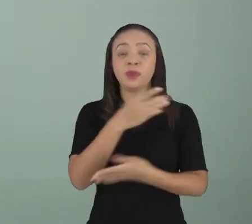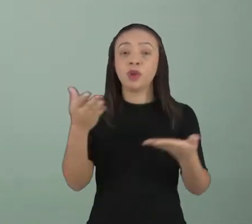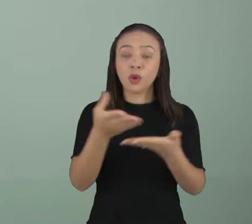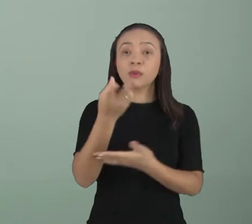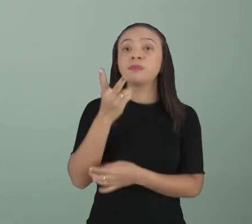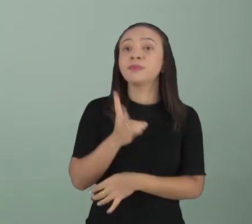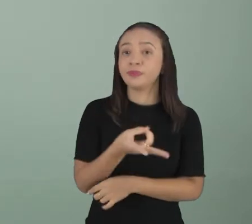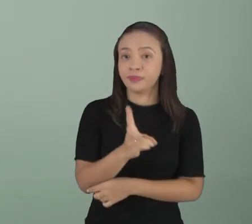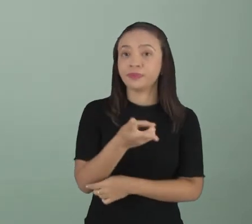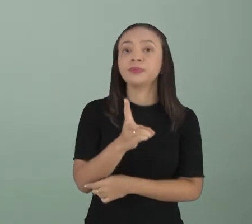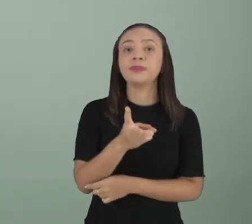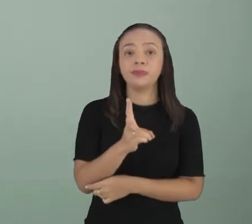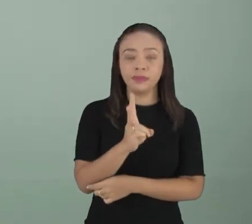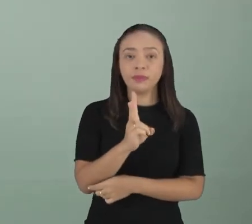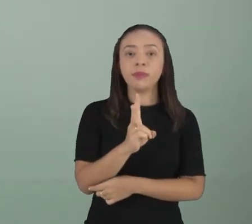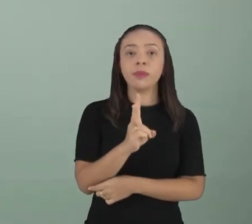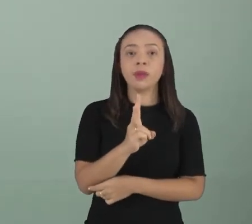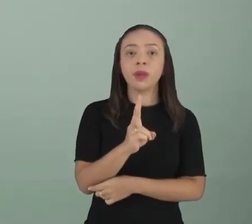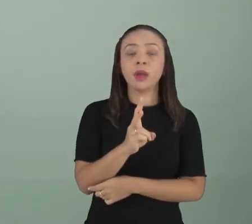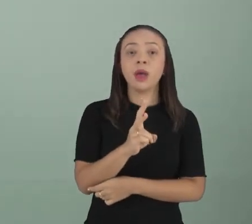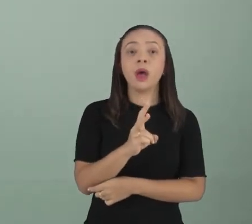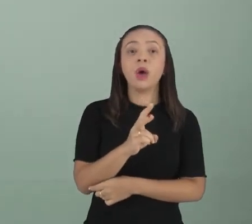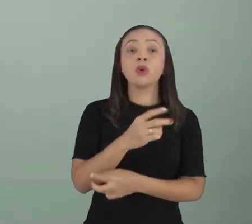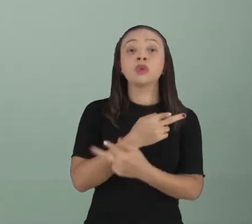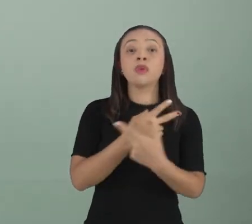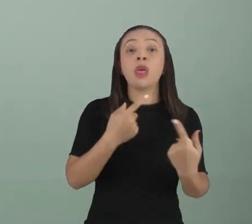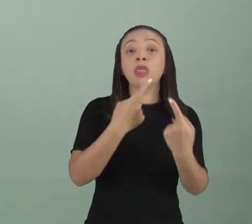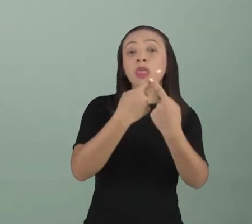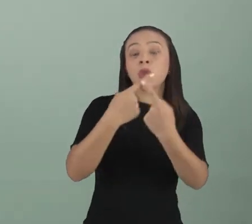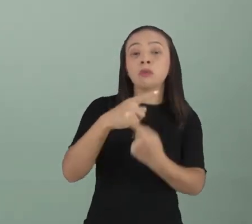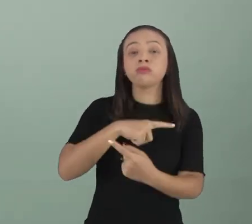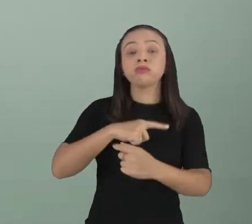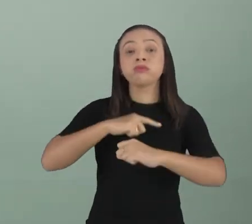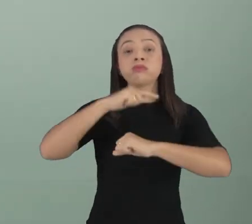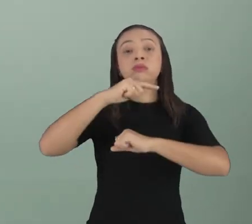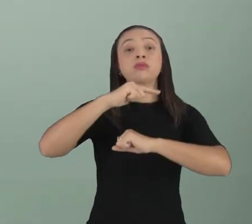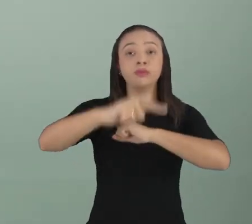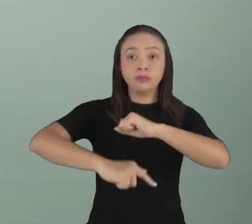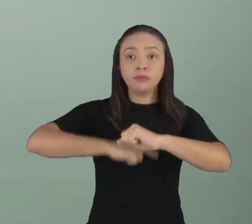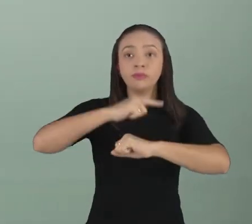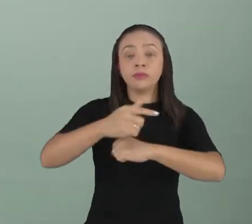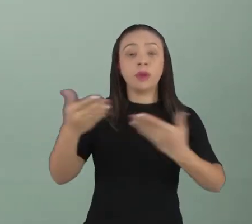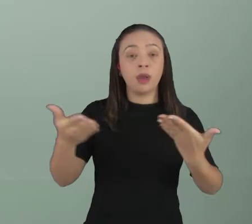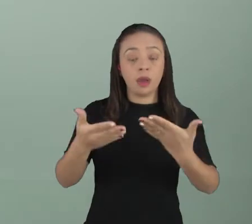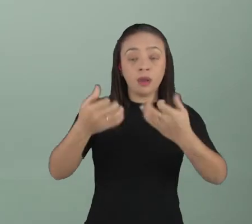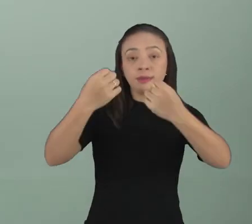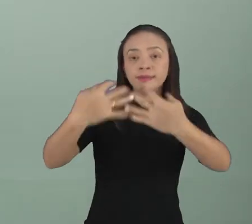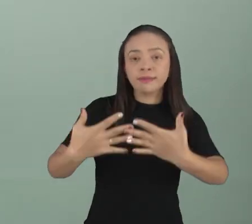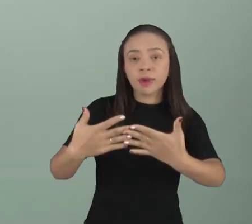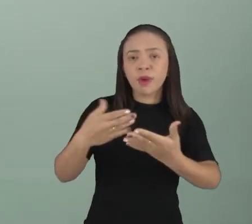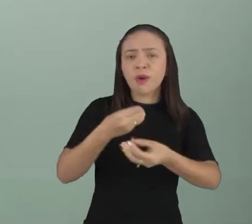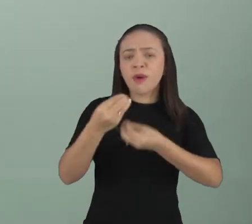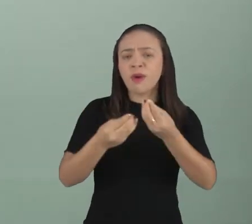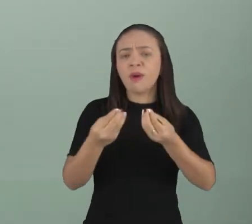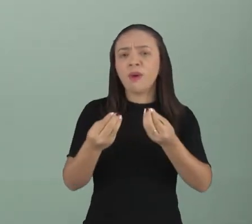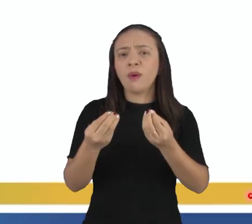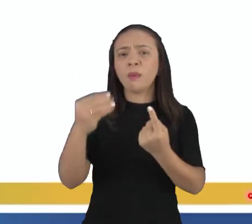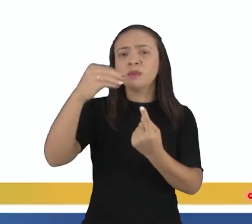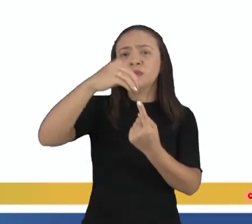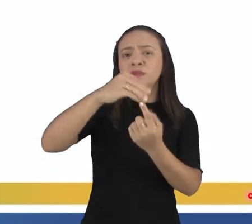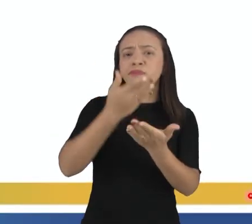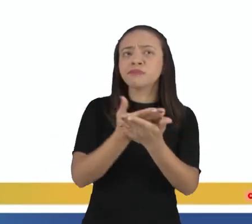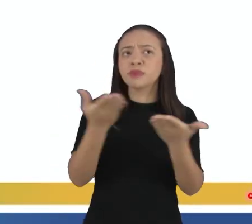dar continuidade na teoria dos modelos atômicos. Então vamos iniciar com os objetivos da aula de hoje? Vamos lá.